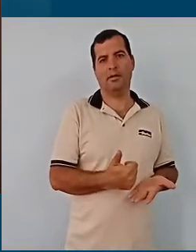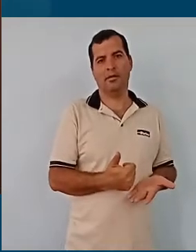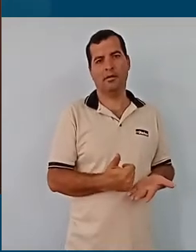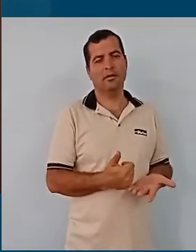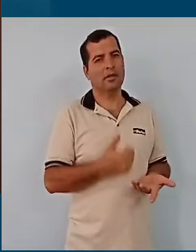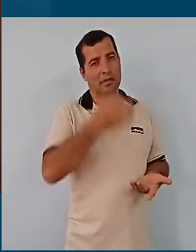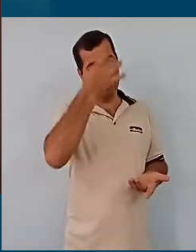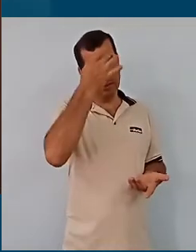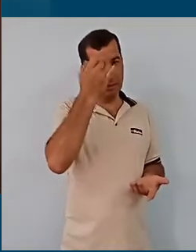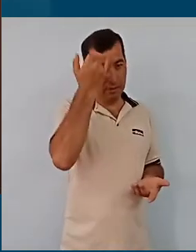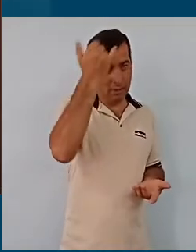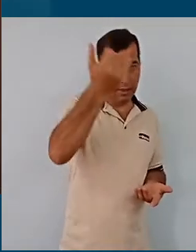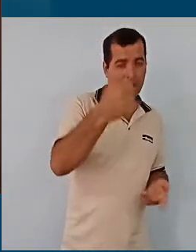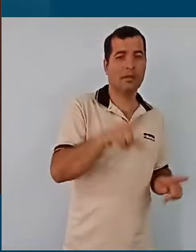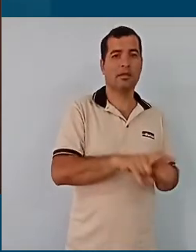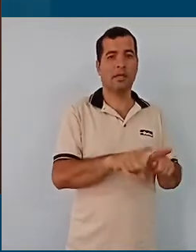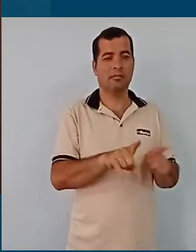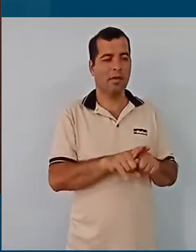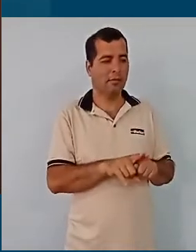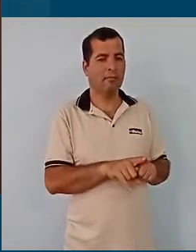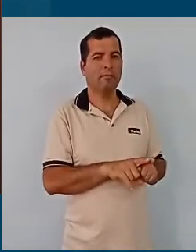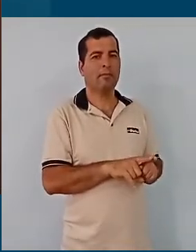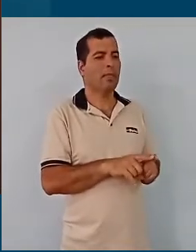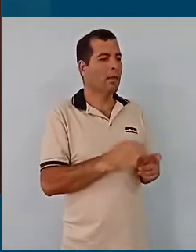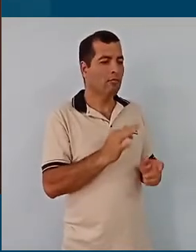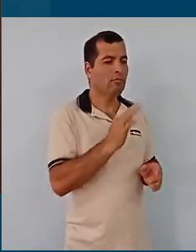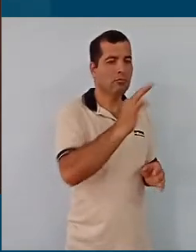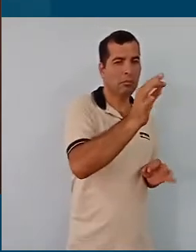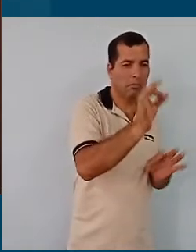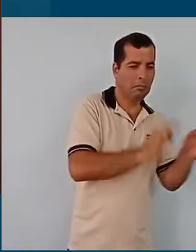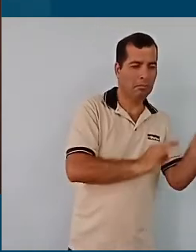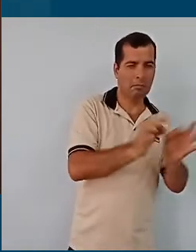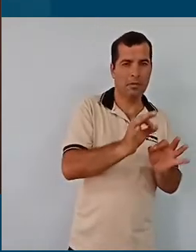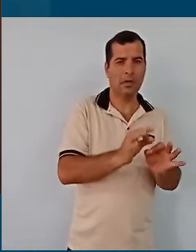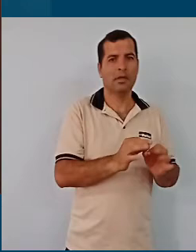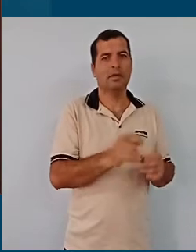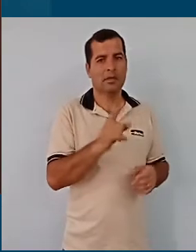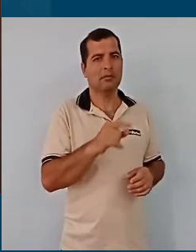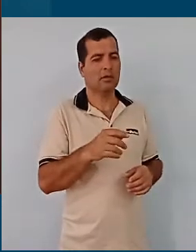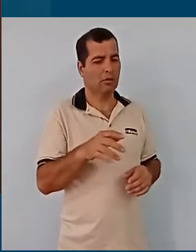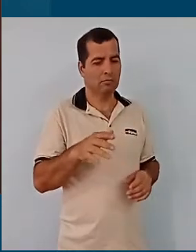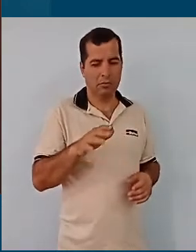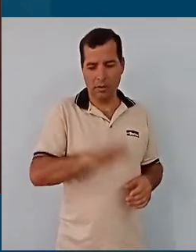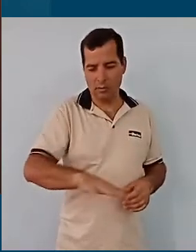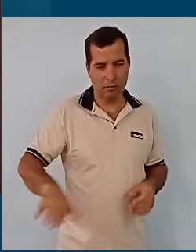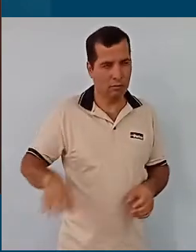concepções e ter uma expectativa adequada em relação à educação infantil.